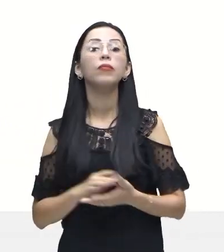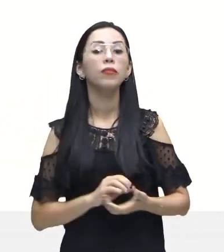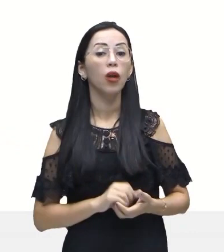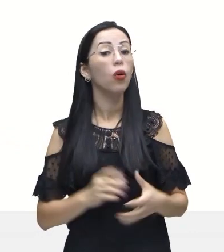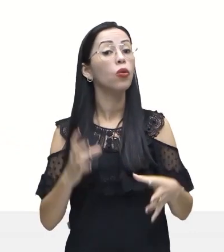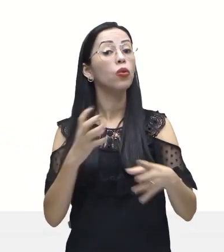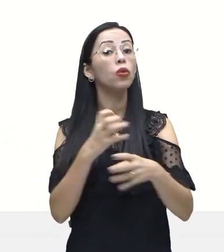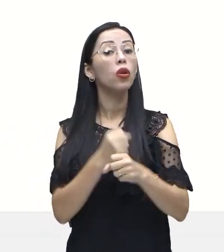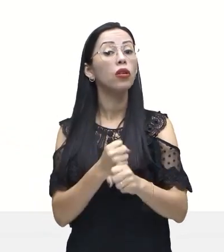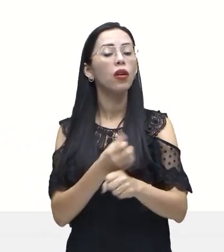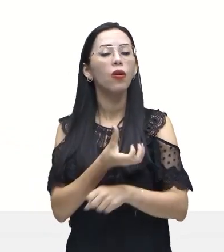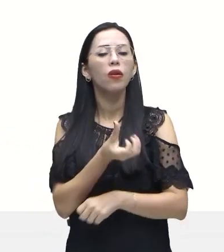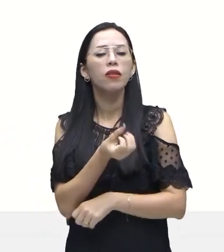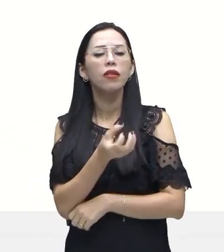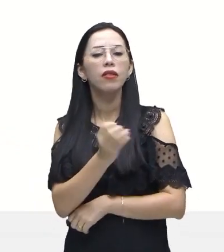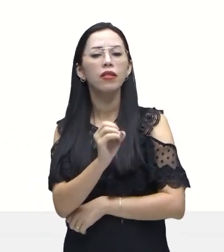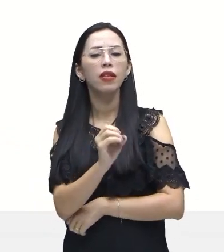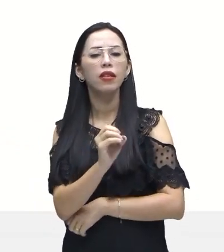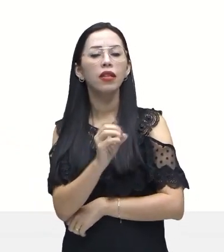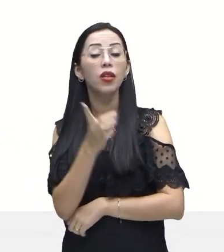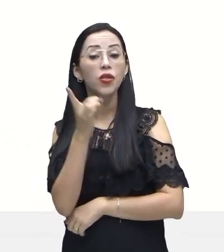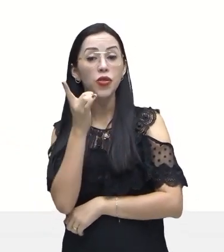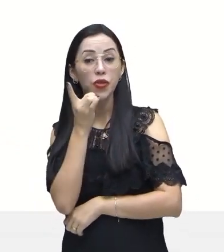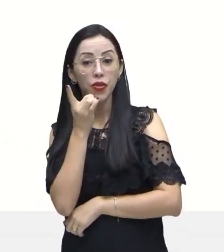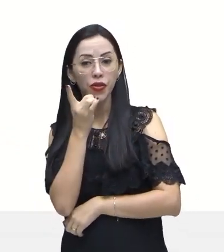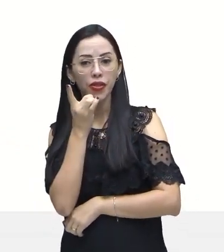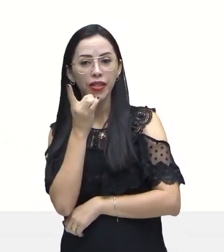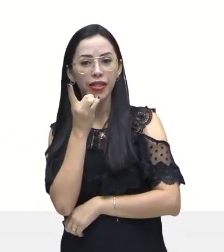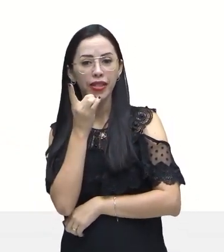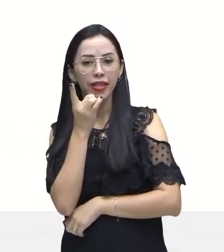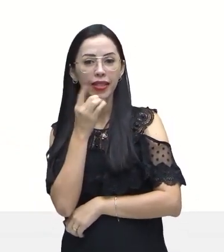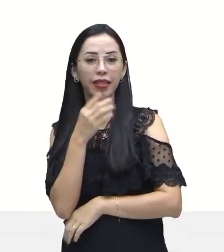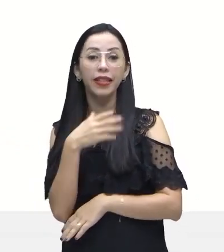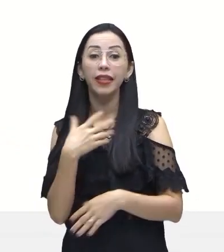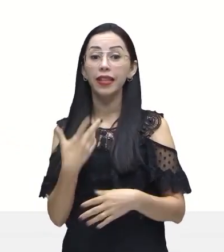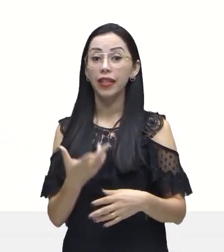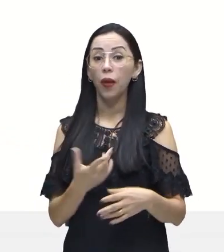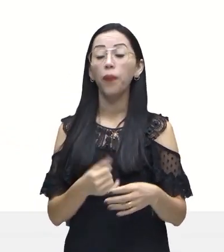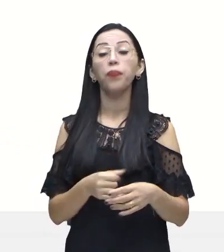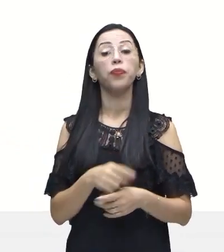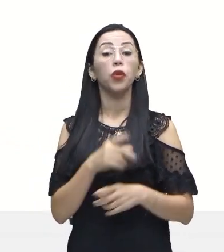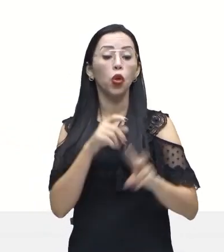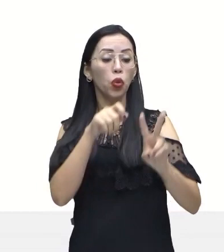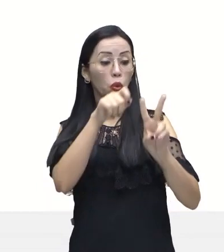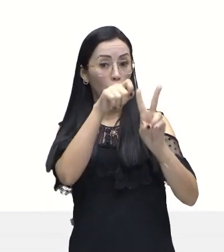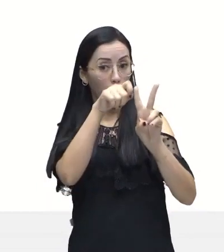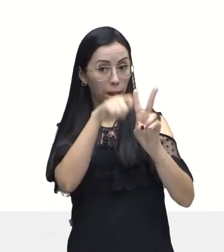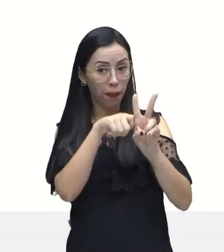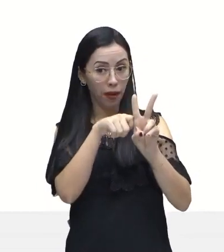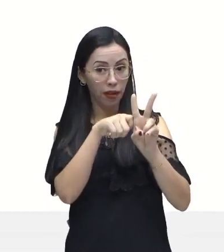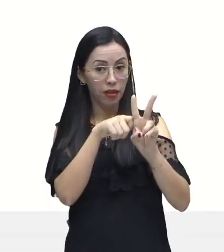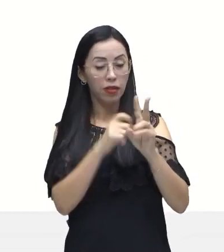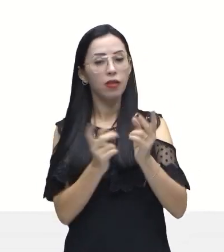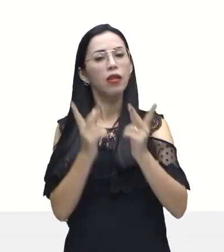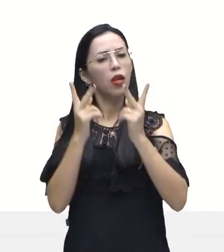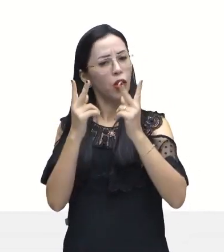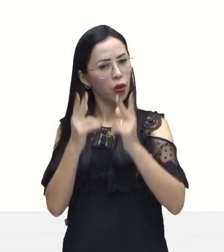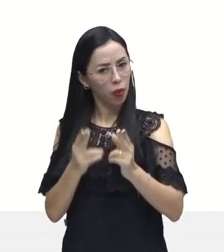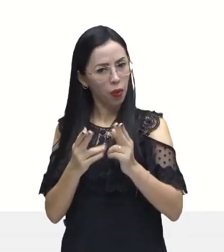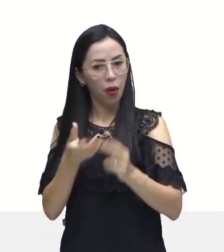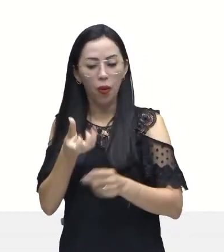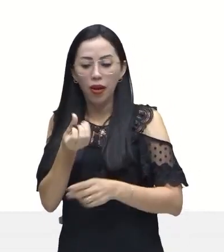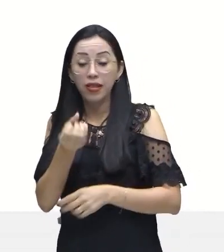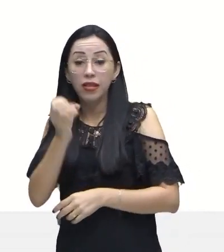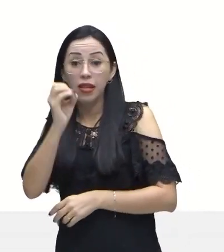de quanto? 60 dias. Ou seja, 2 meses é o equivalente a